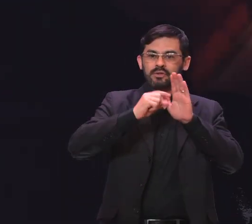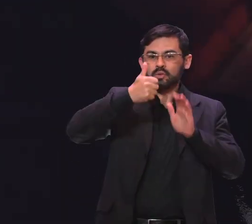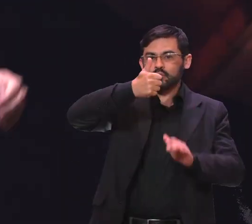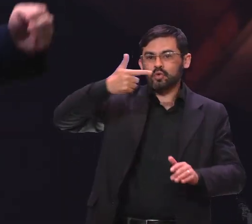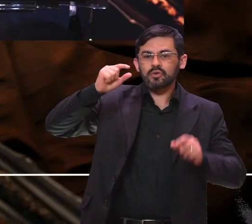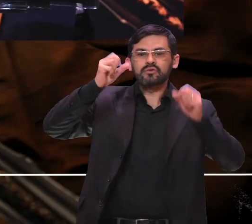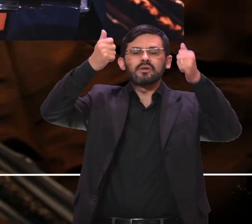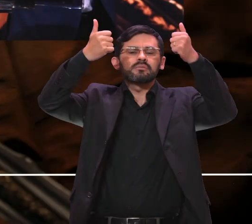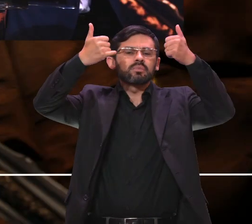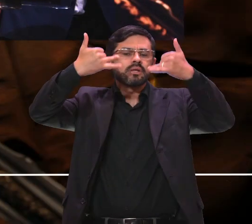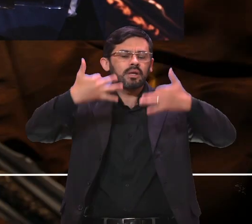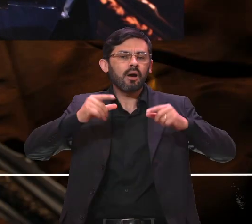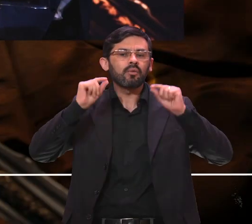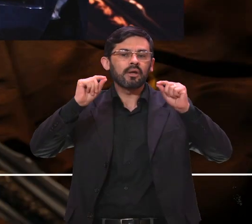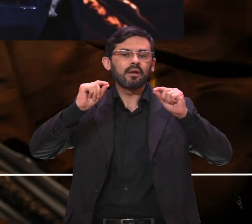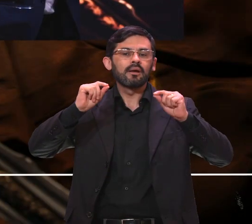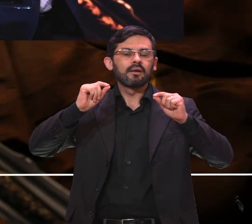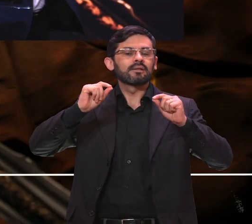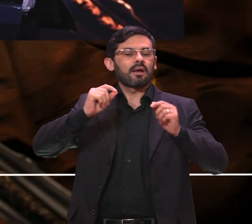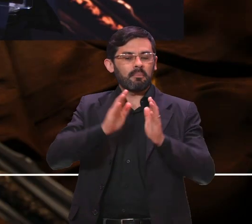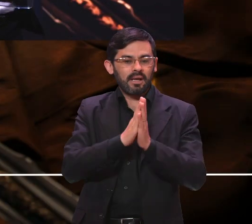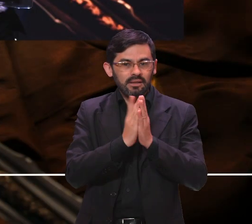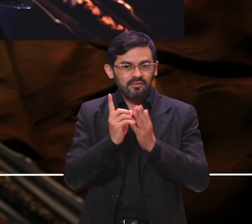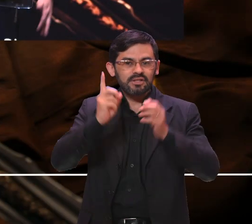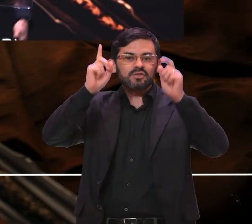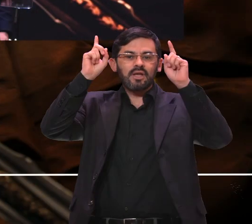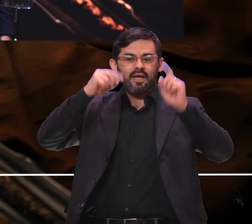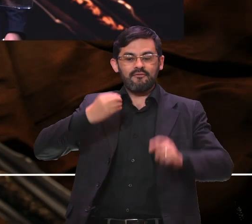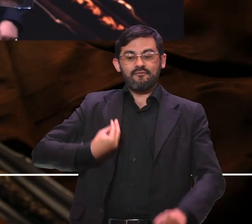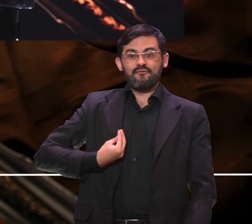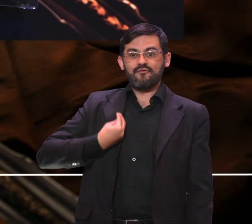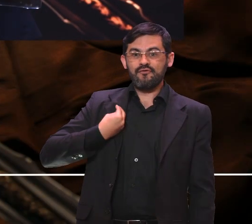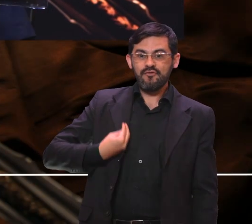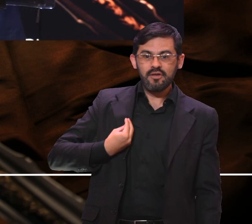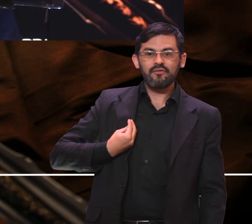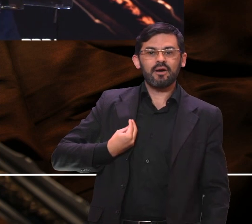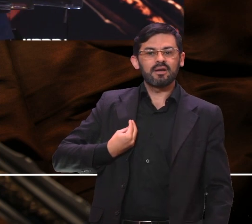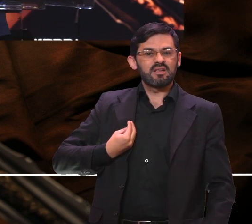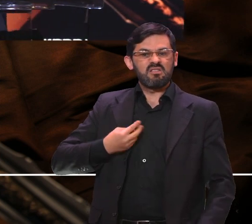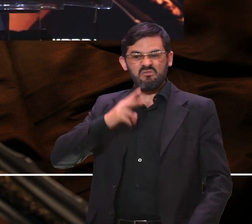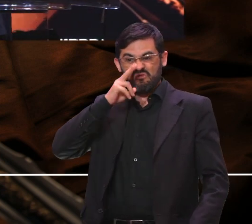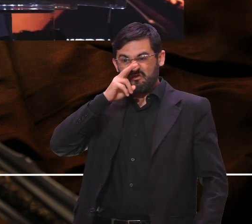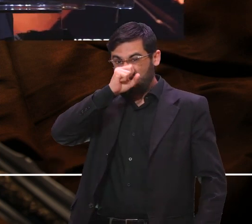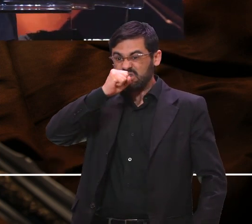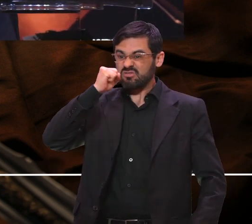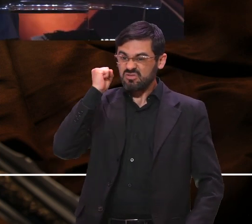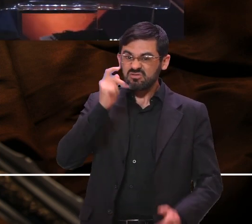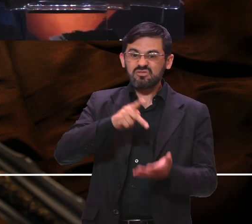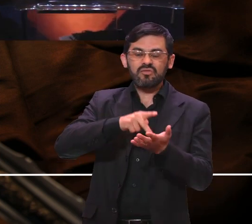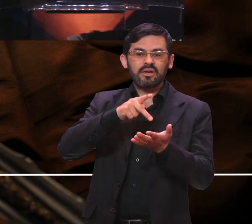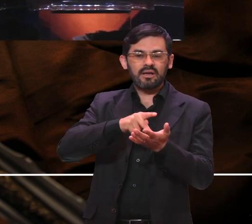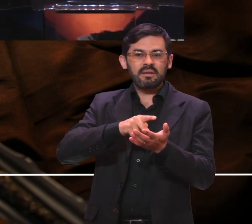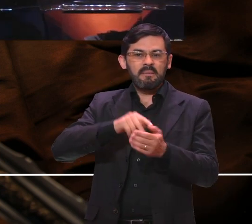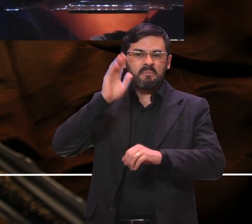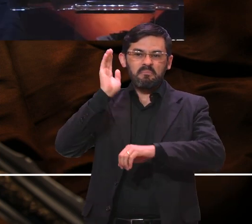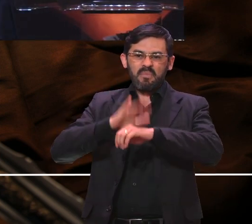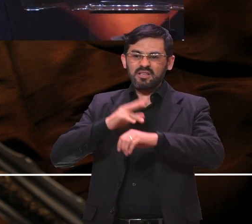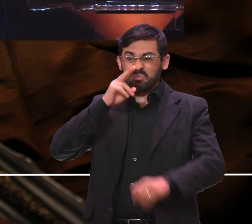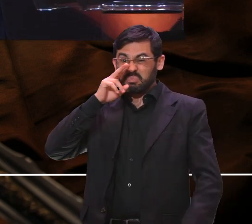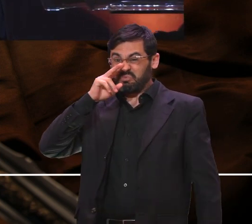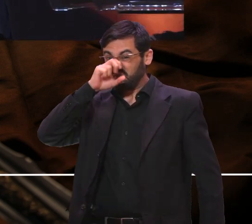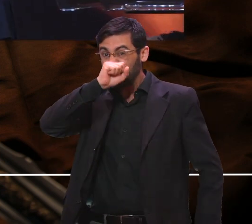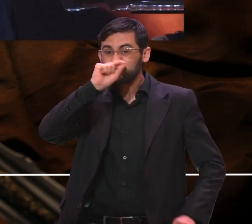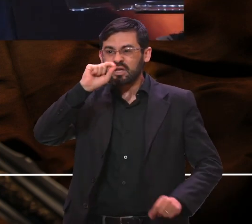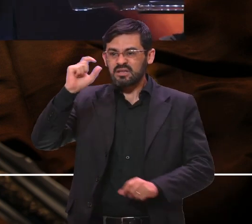que a palavra de Deus é viva e eficaz, mais cortante que espada de dois gumes, capaz